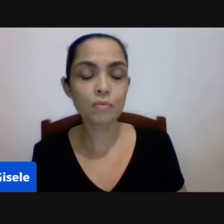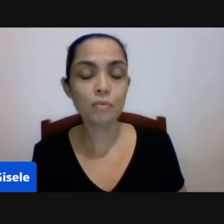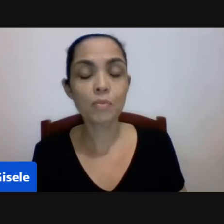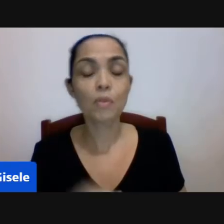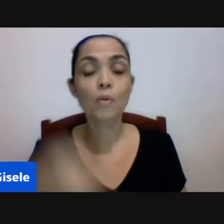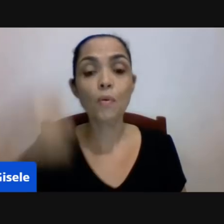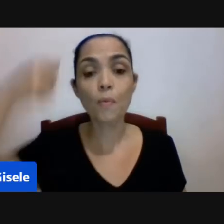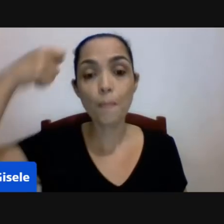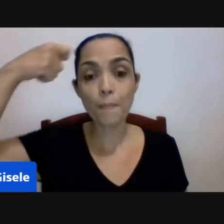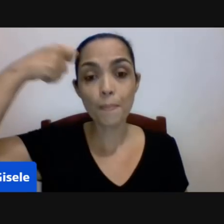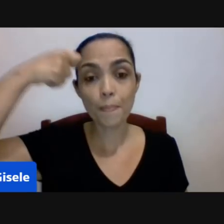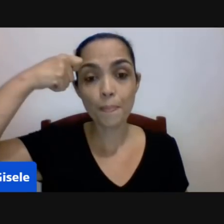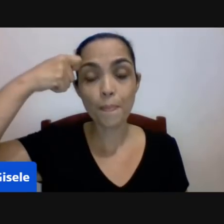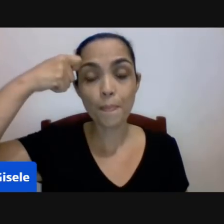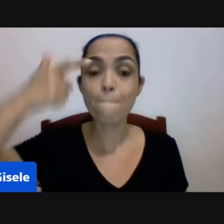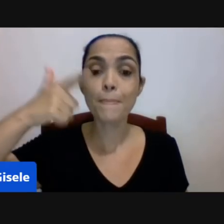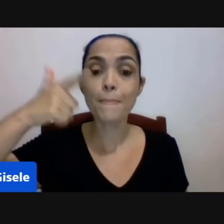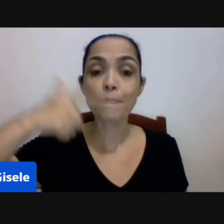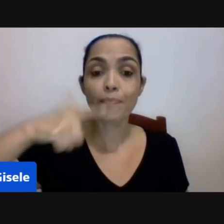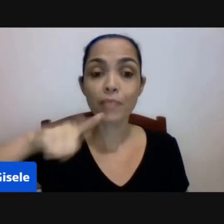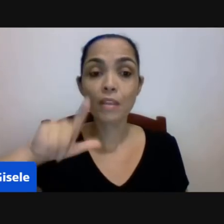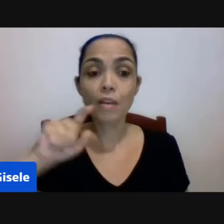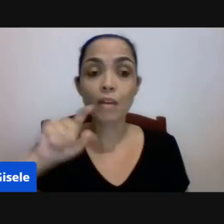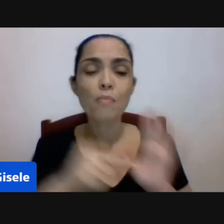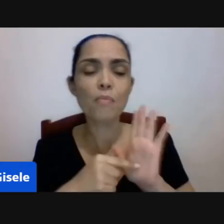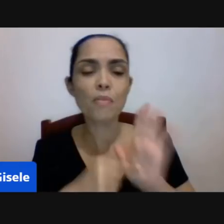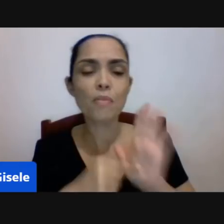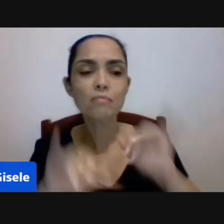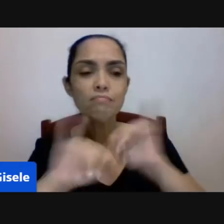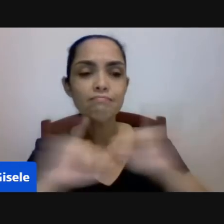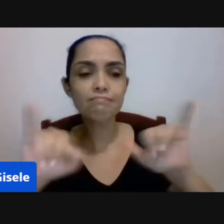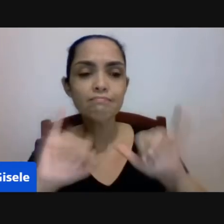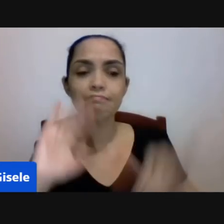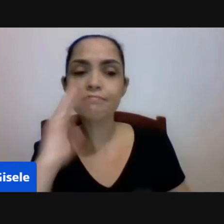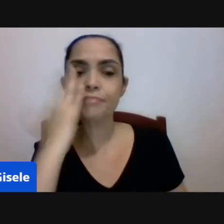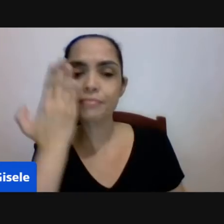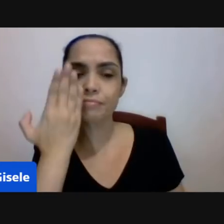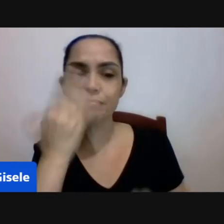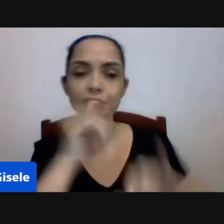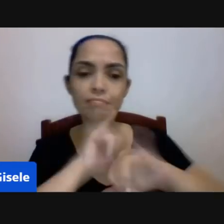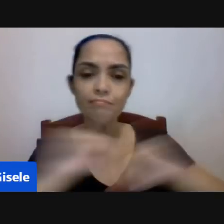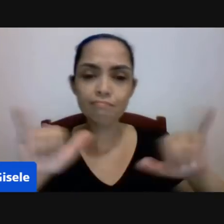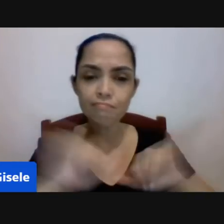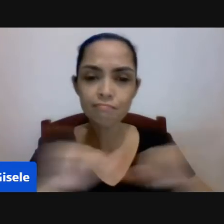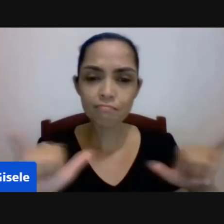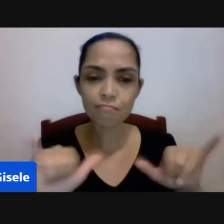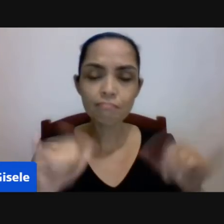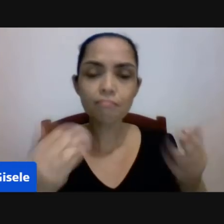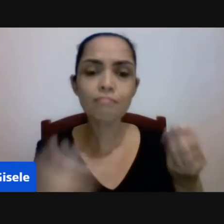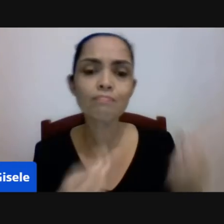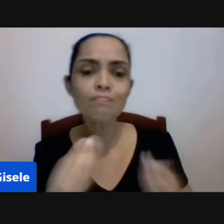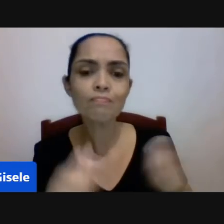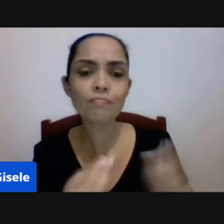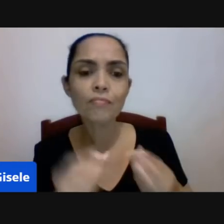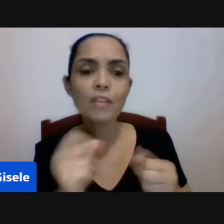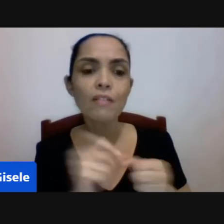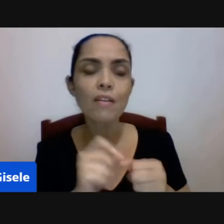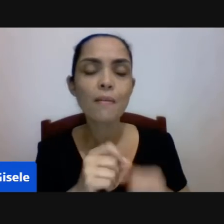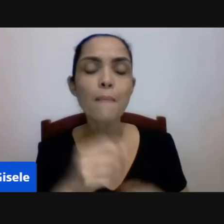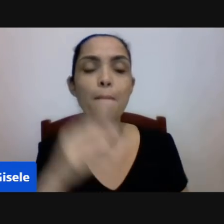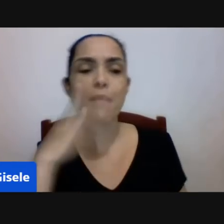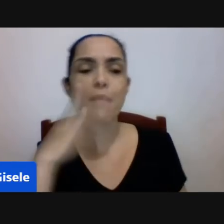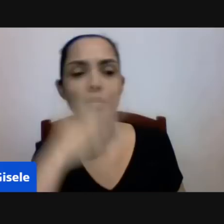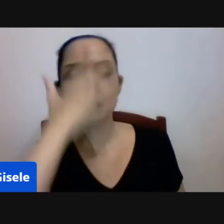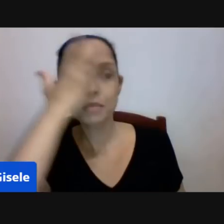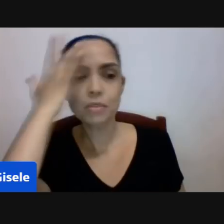termômetro de infravermelho, existe uma fake news que foi divulgada, né, durante um tempo, que esse termômetro faria mal às pessoas,